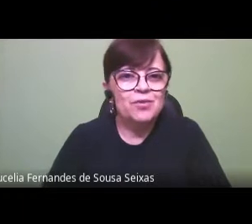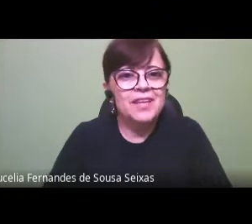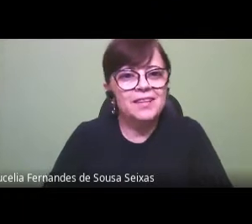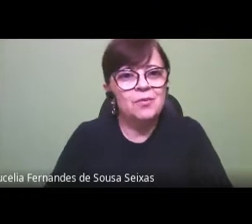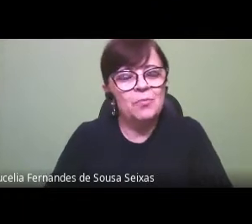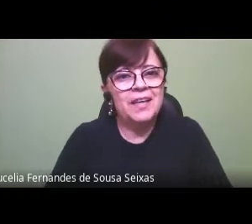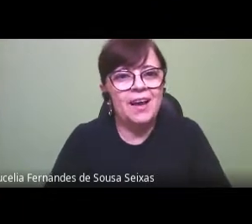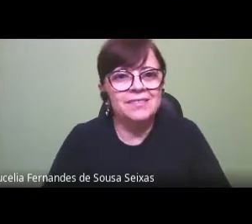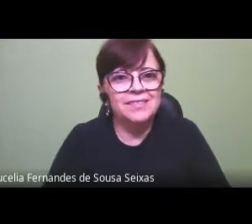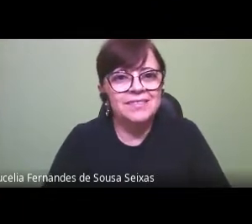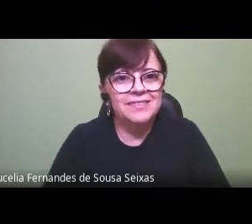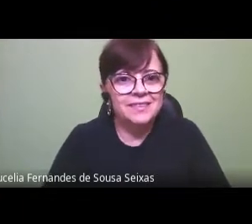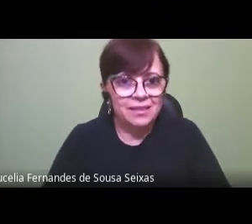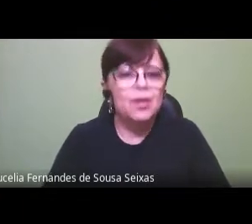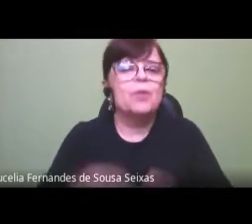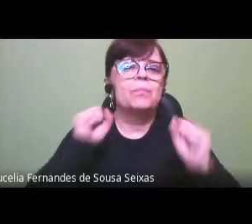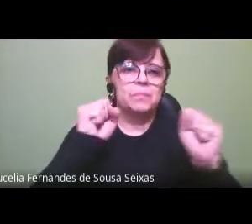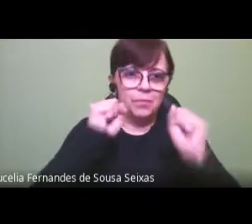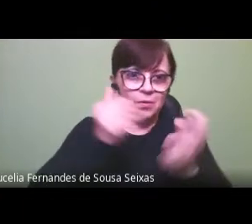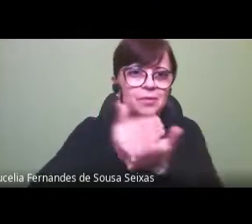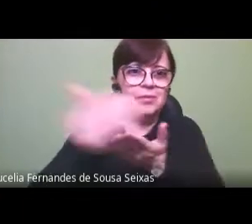através da voz, é complicado.